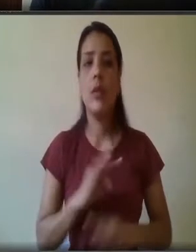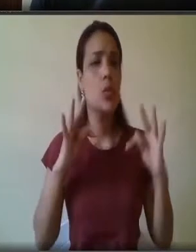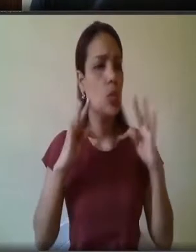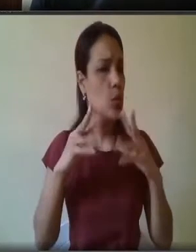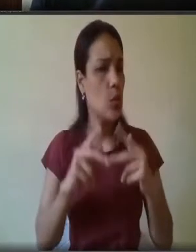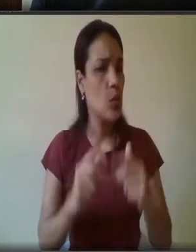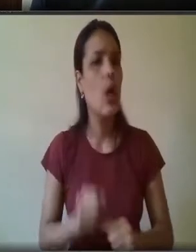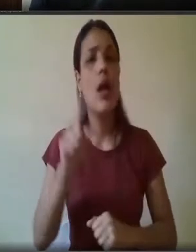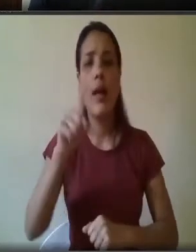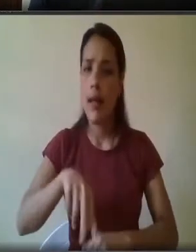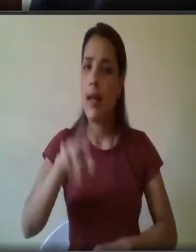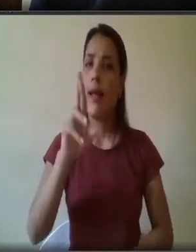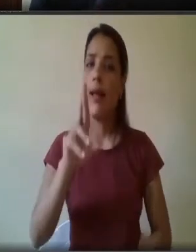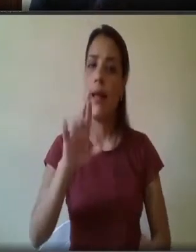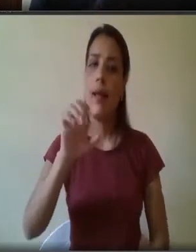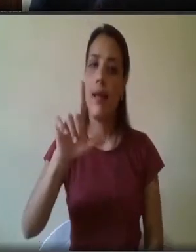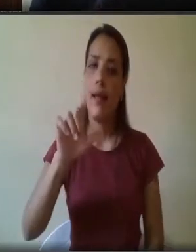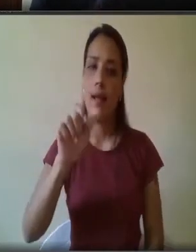relativas, tá?